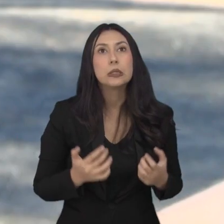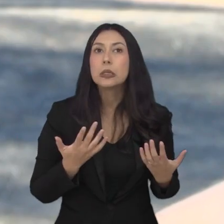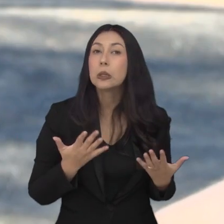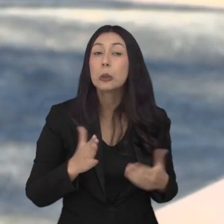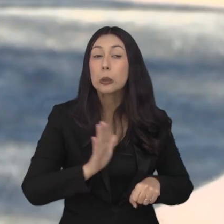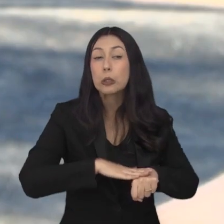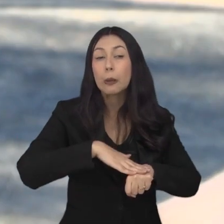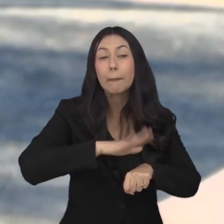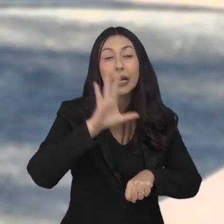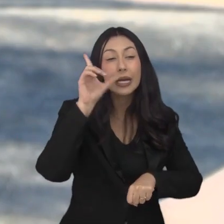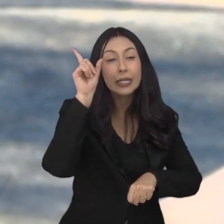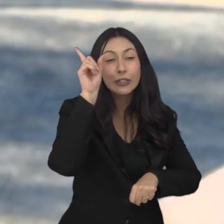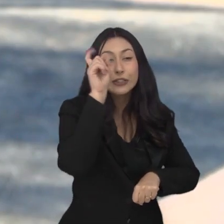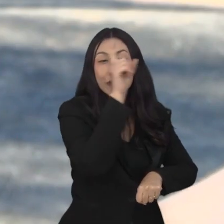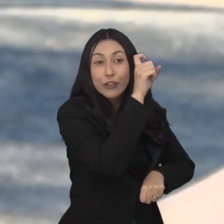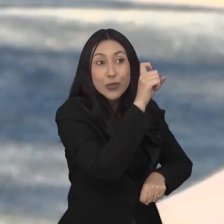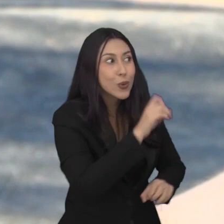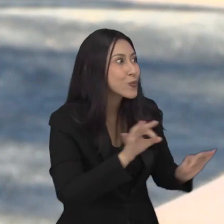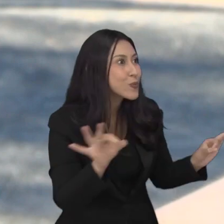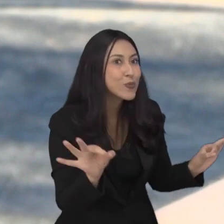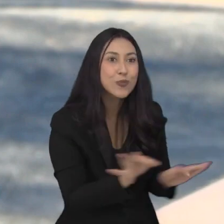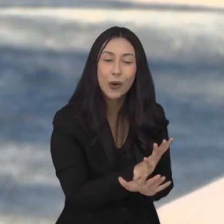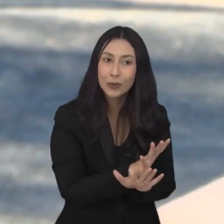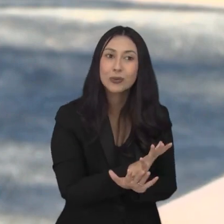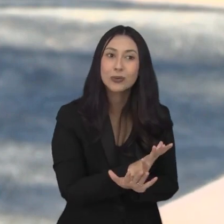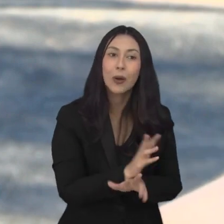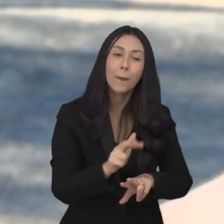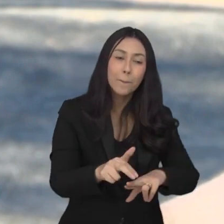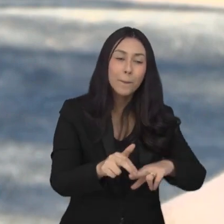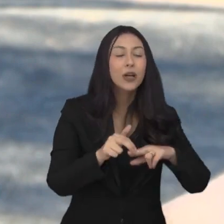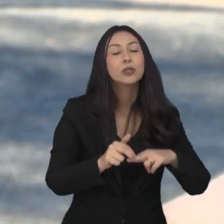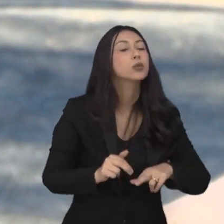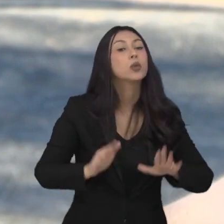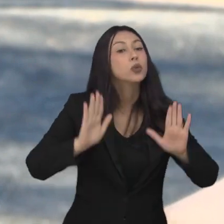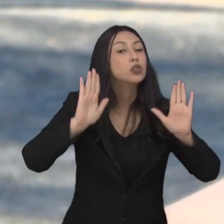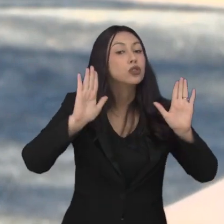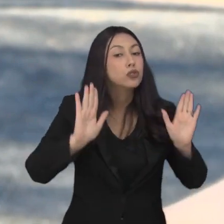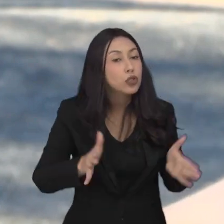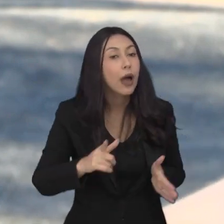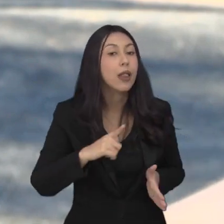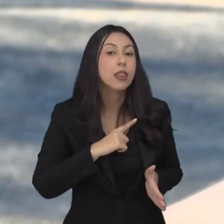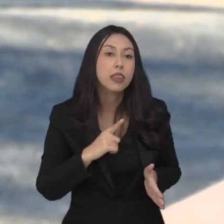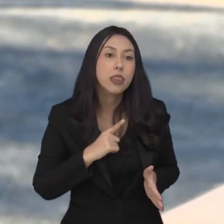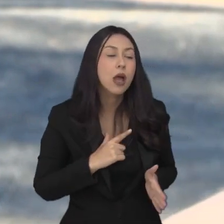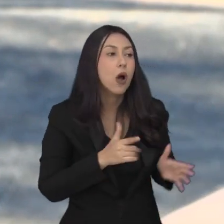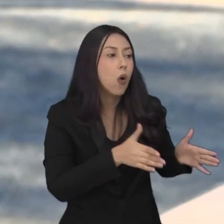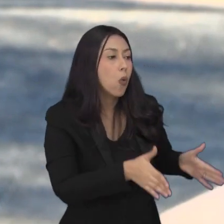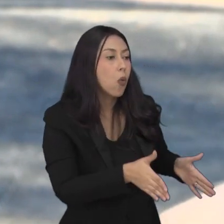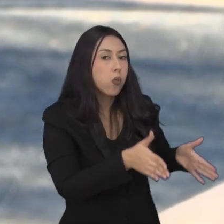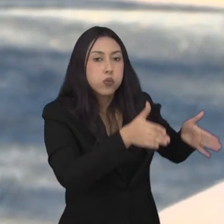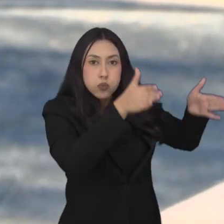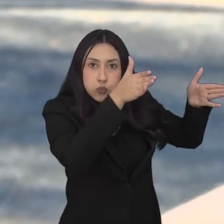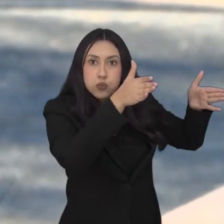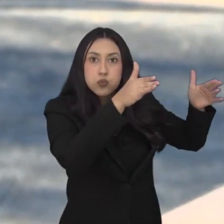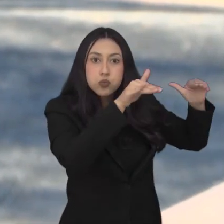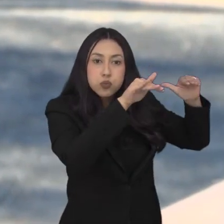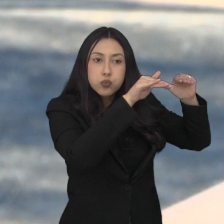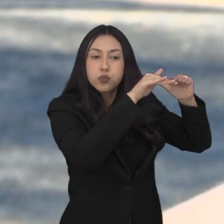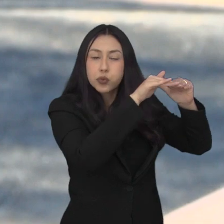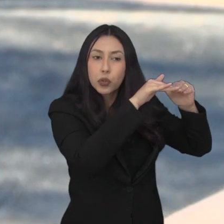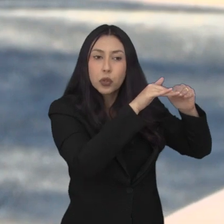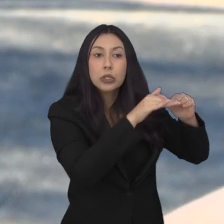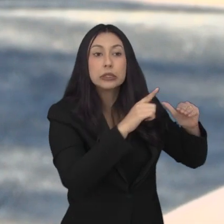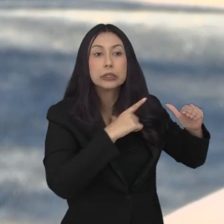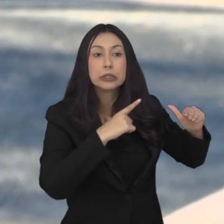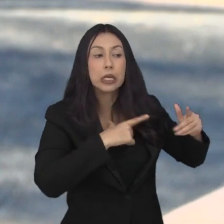A parte mais pesada da obra, ela já foi executada, né? Então nós já temos o container,